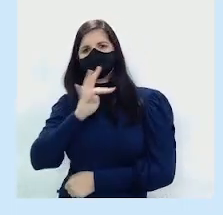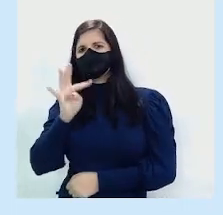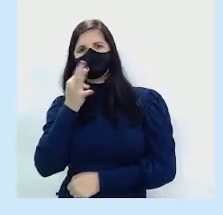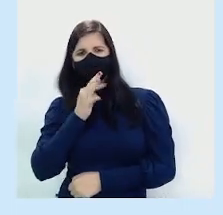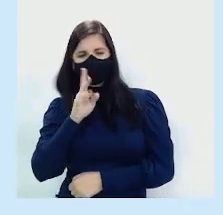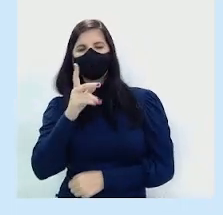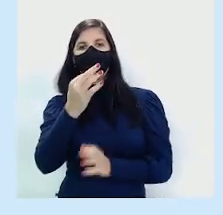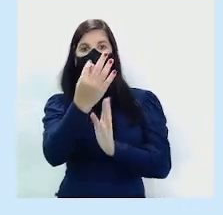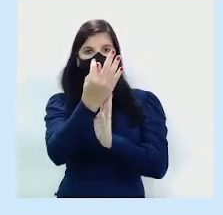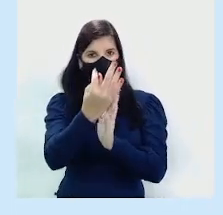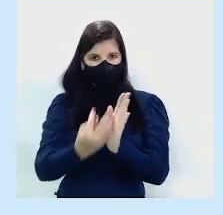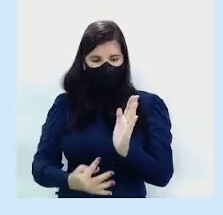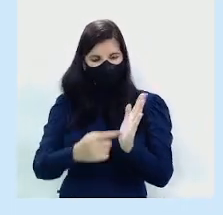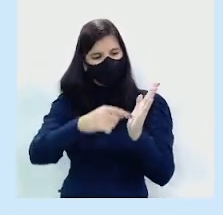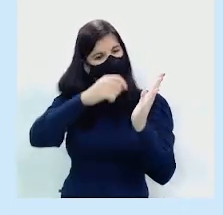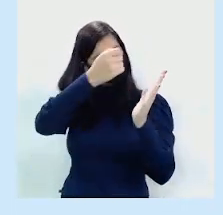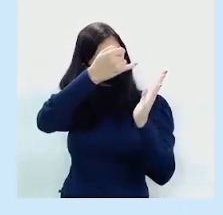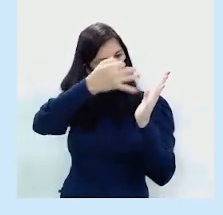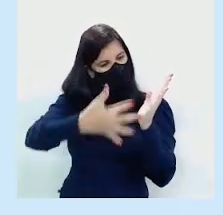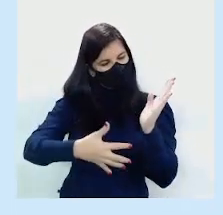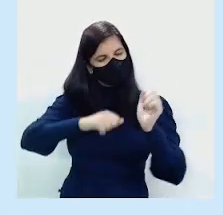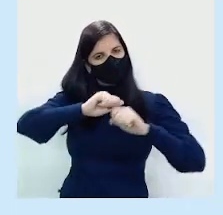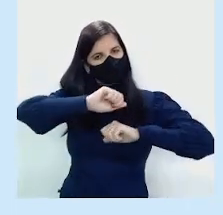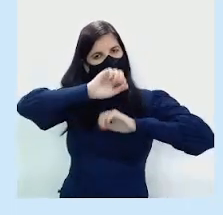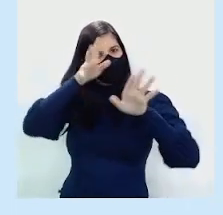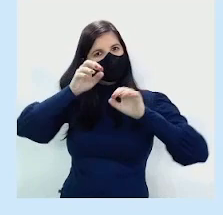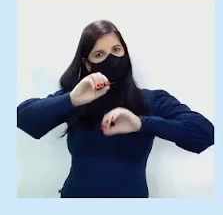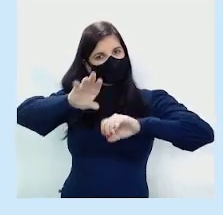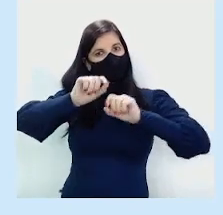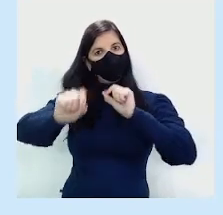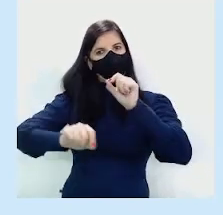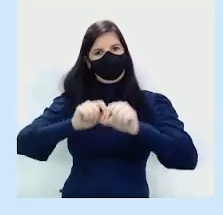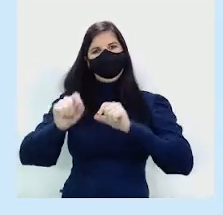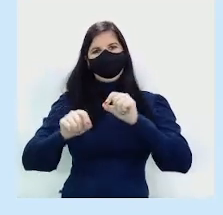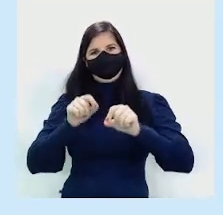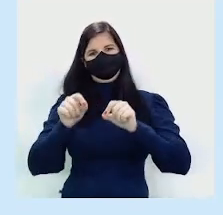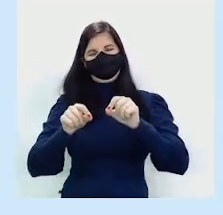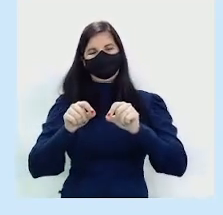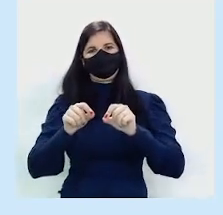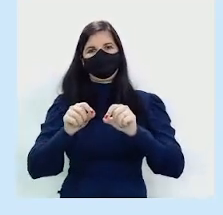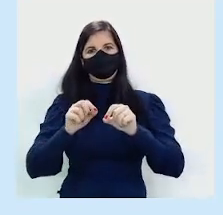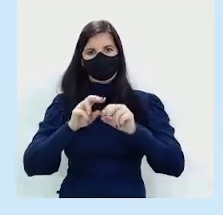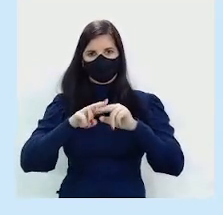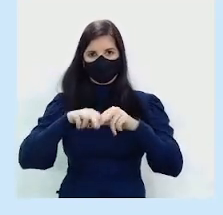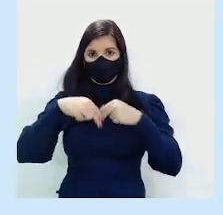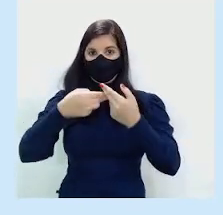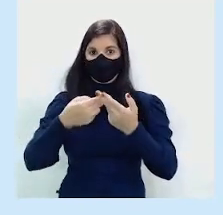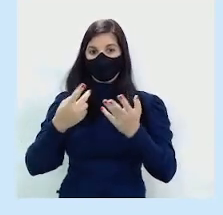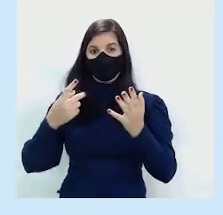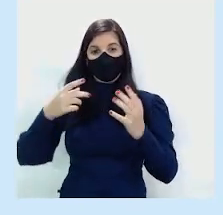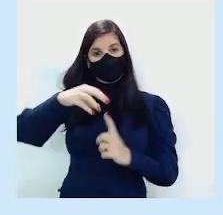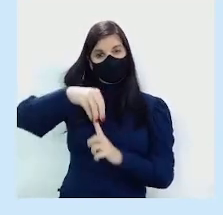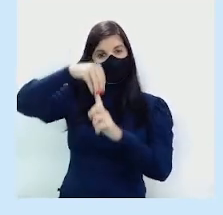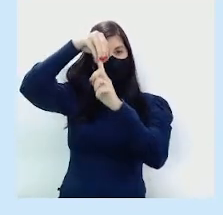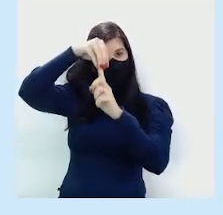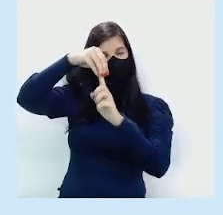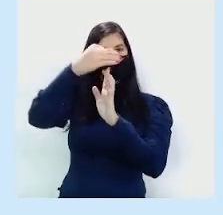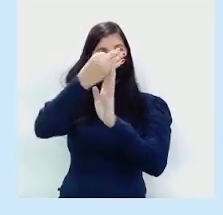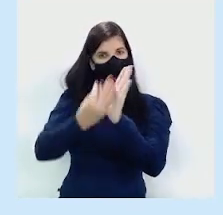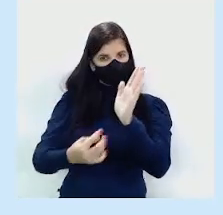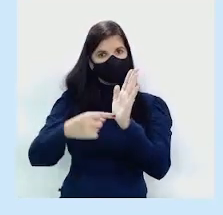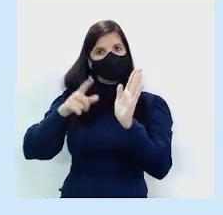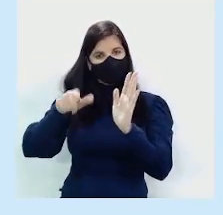como objetivo também de ensinar para você o que é aquilo. Então, a função primordial